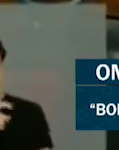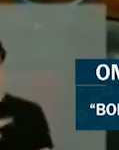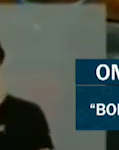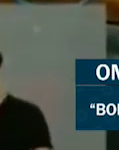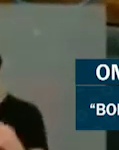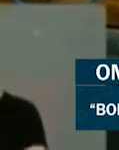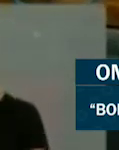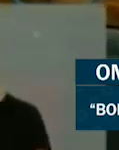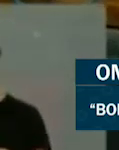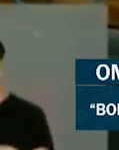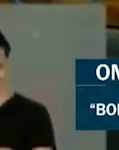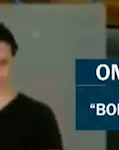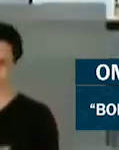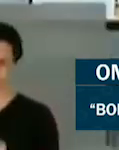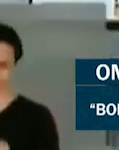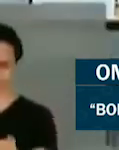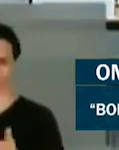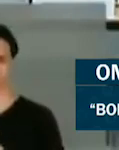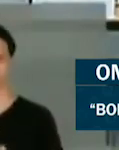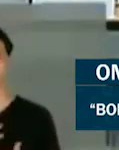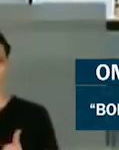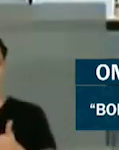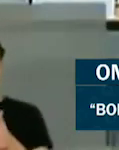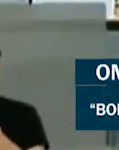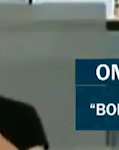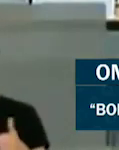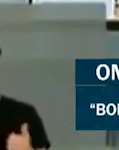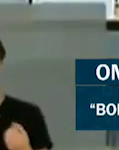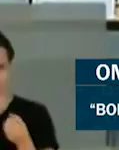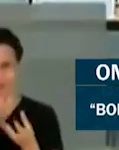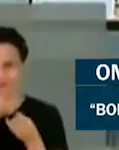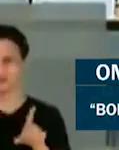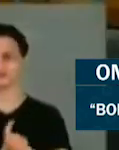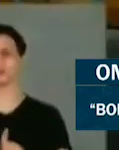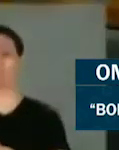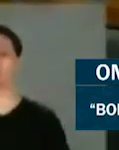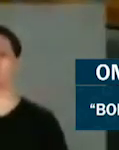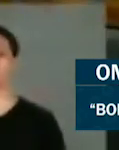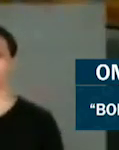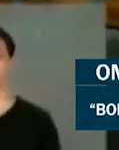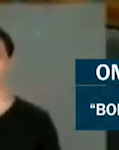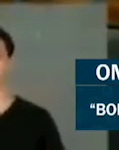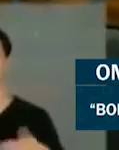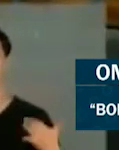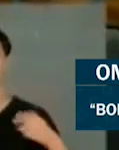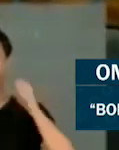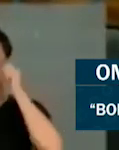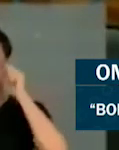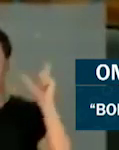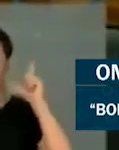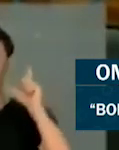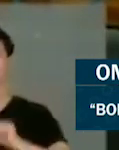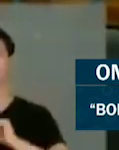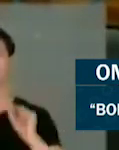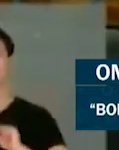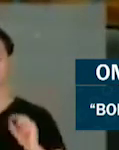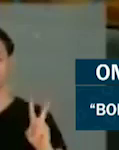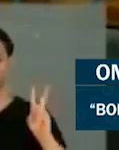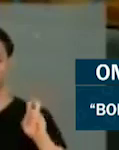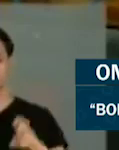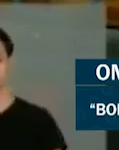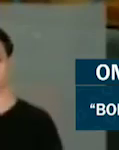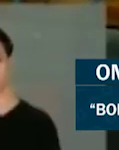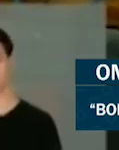o Ricardo está. É, e sempre muito próximo do depoente. Então, só destacando que, sob precatórios, um dos